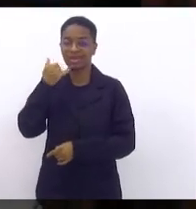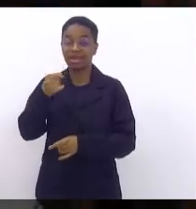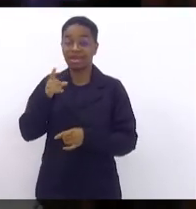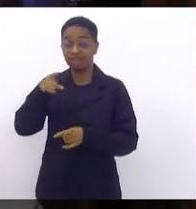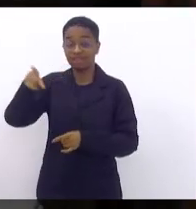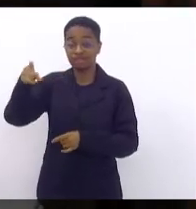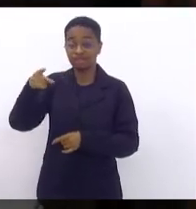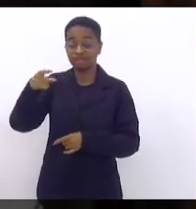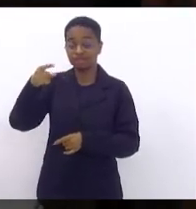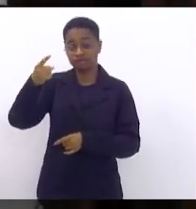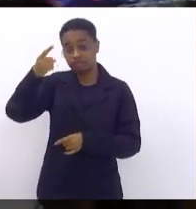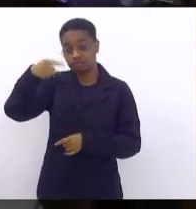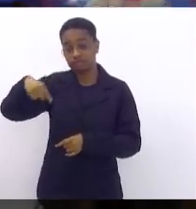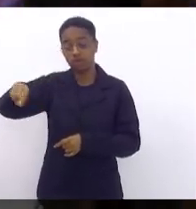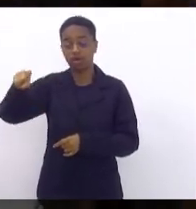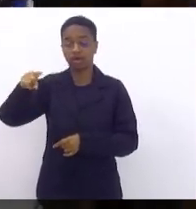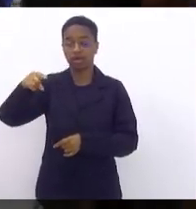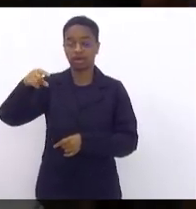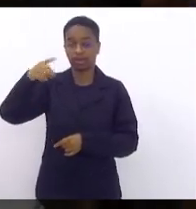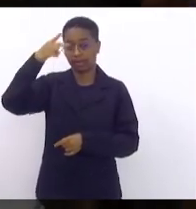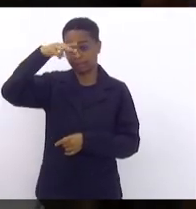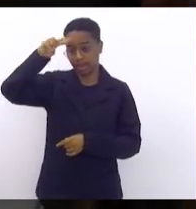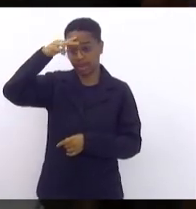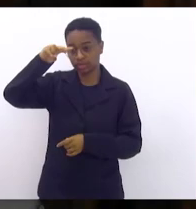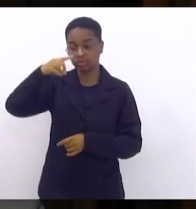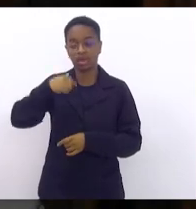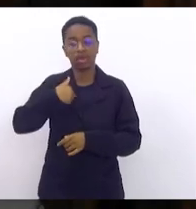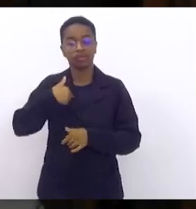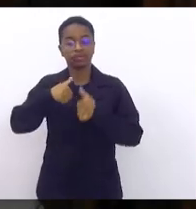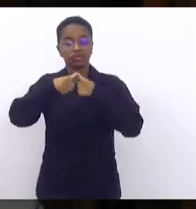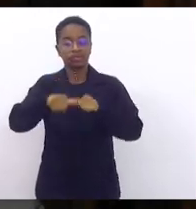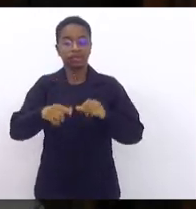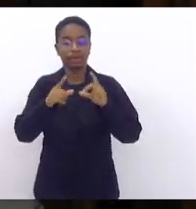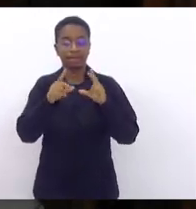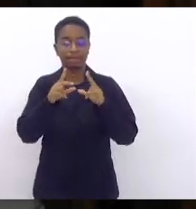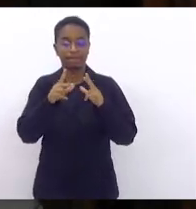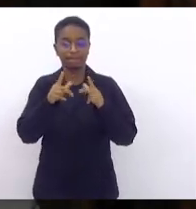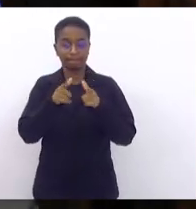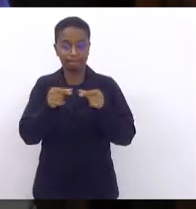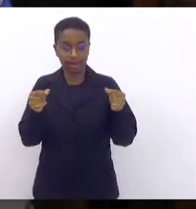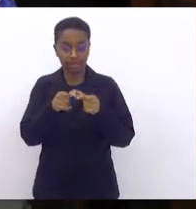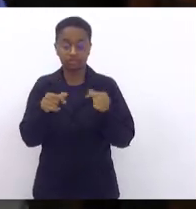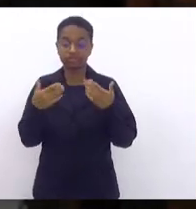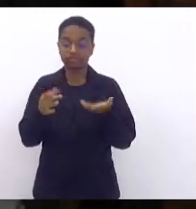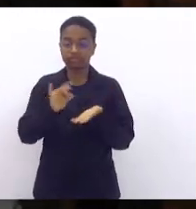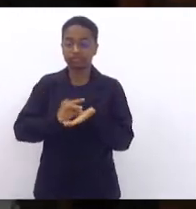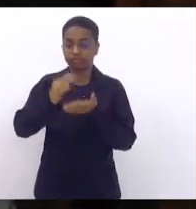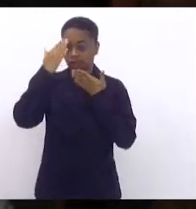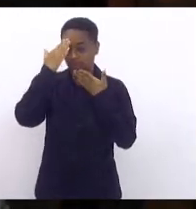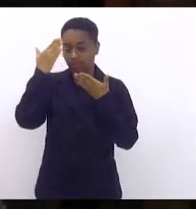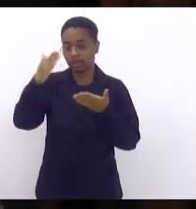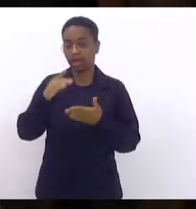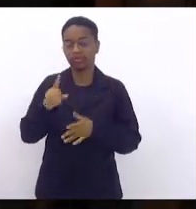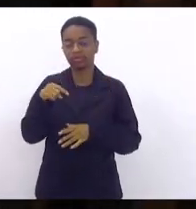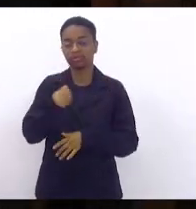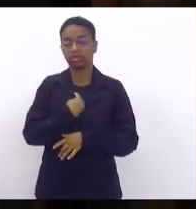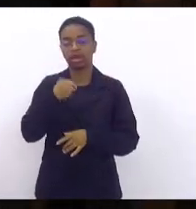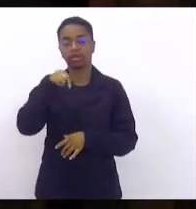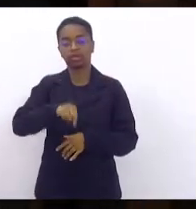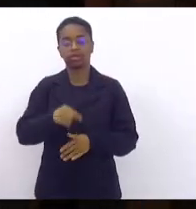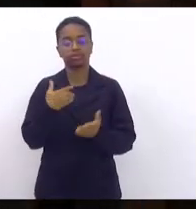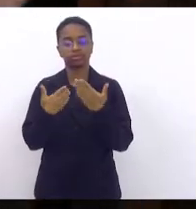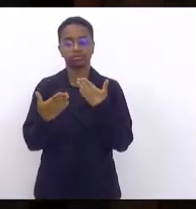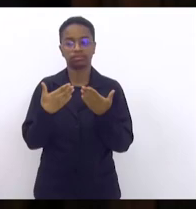México e eu respondi eu tava em Brasília enfim agradecer mesmo né a possibilidade da gente estar aqui conversando